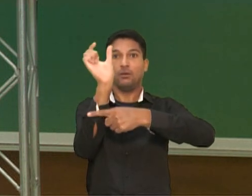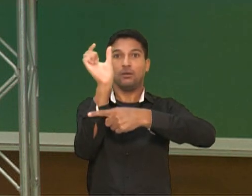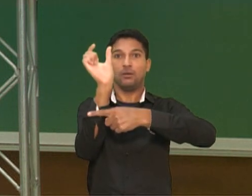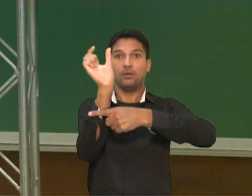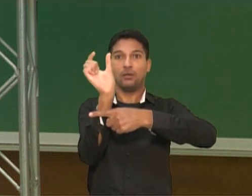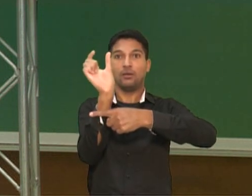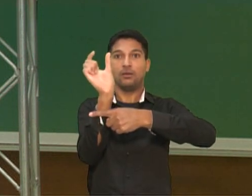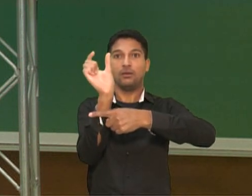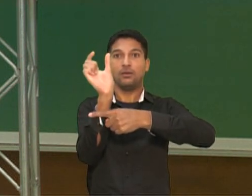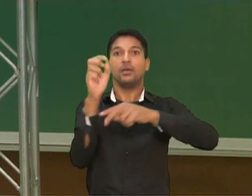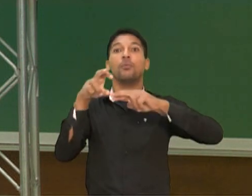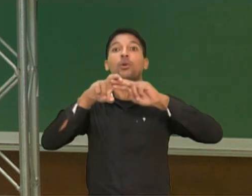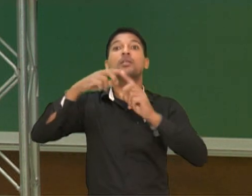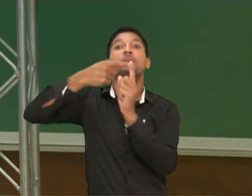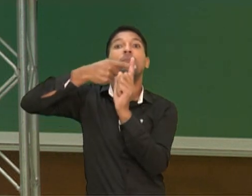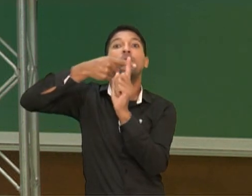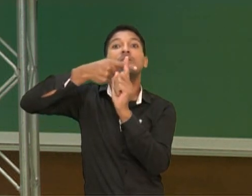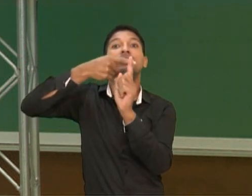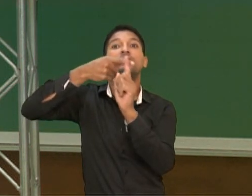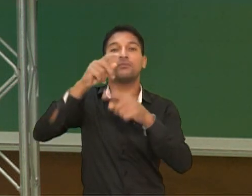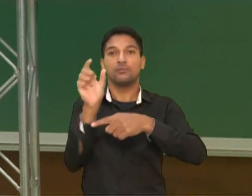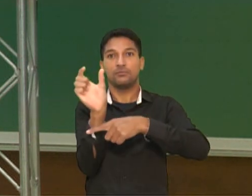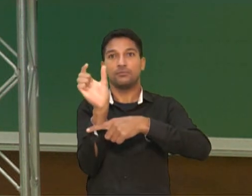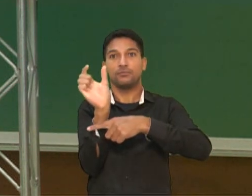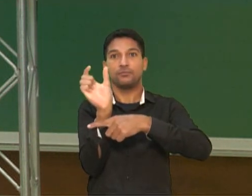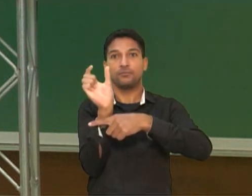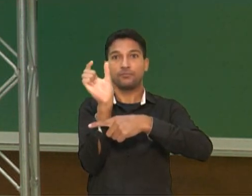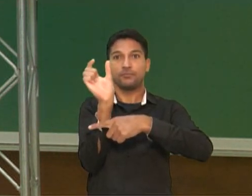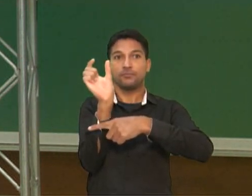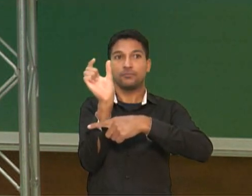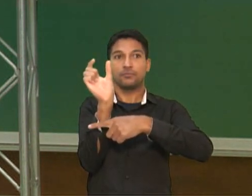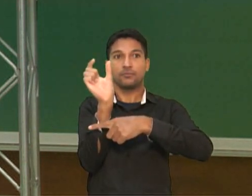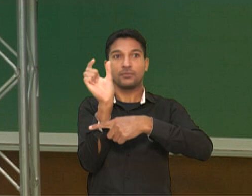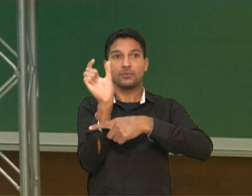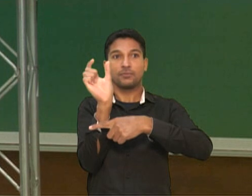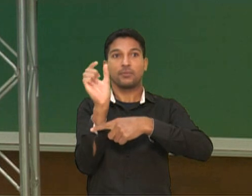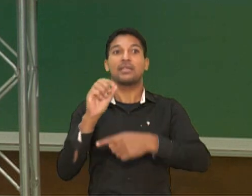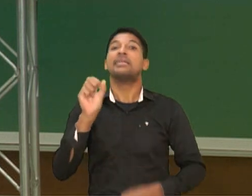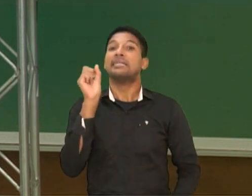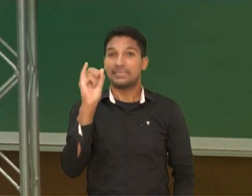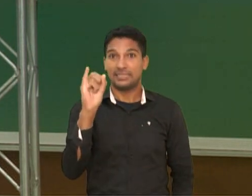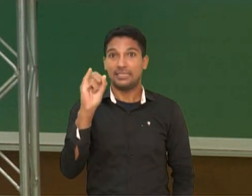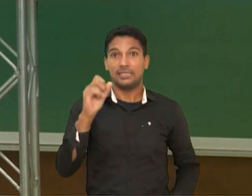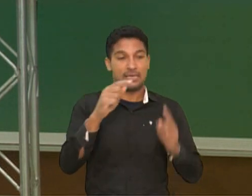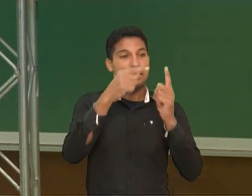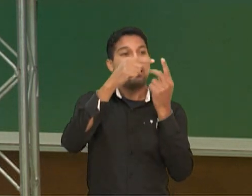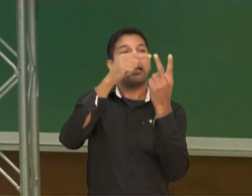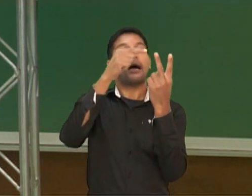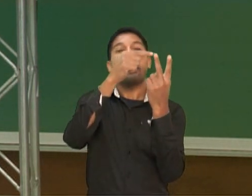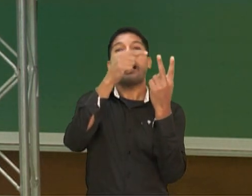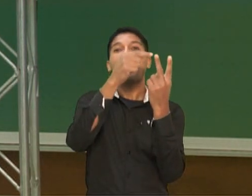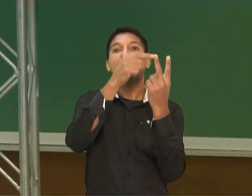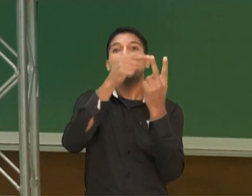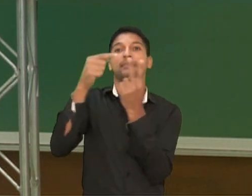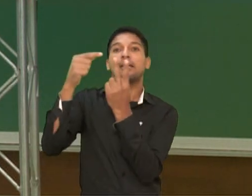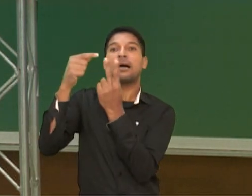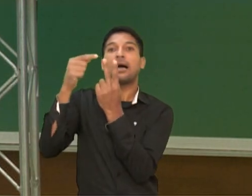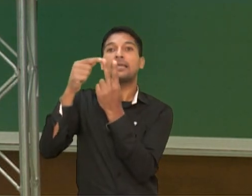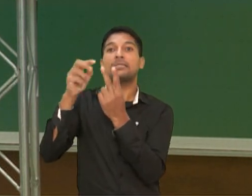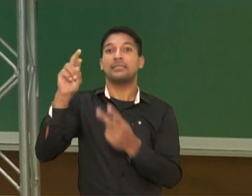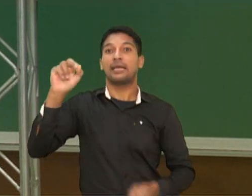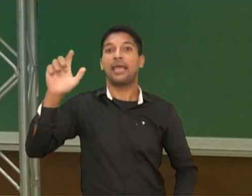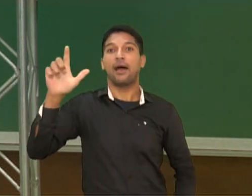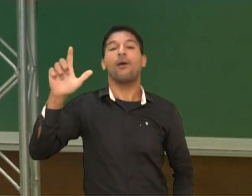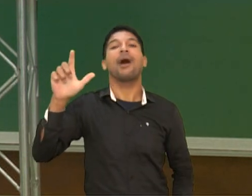ou não o eixo x. Se tiver duas raízes reais, intercepta em 2 pontos. Se tiver uma única raiz